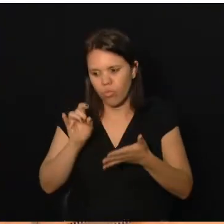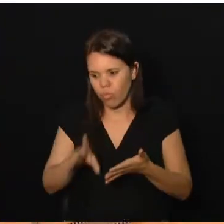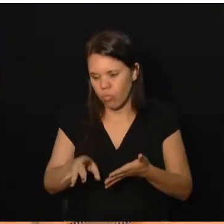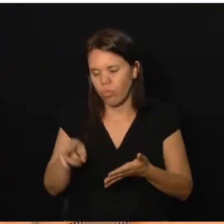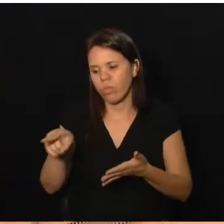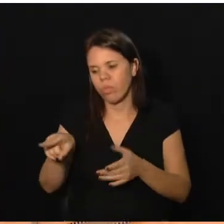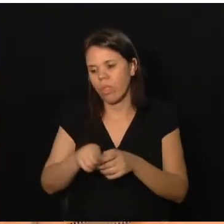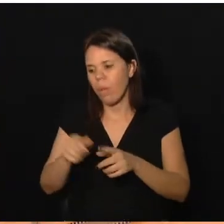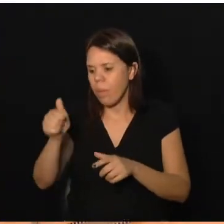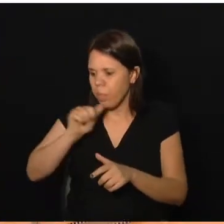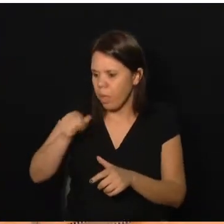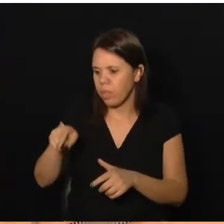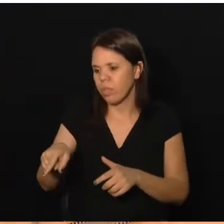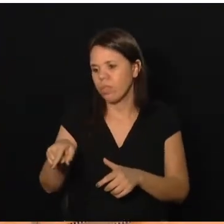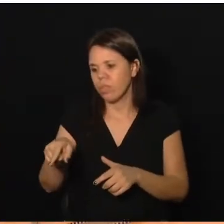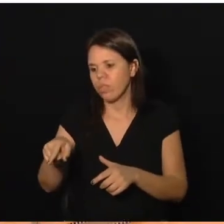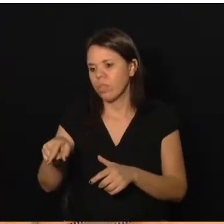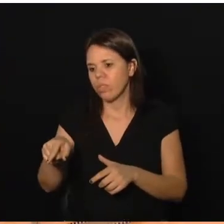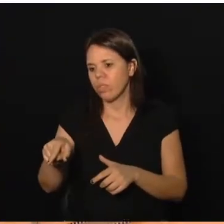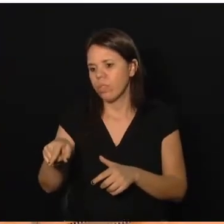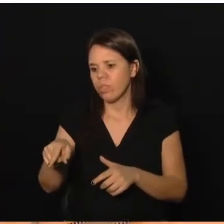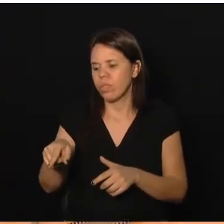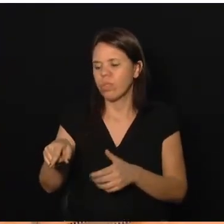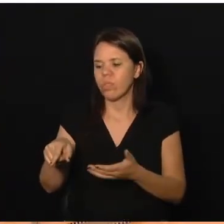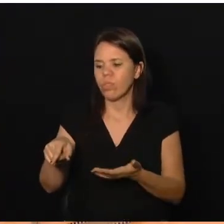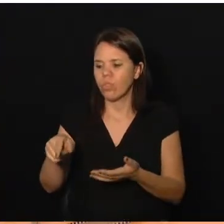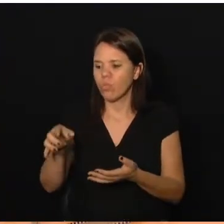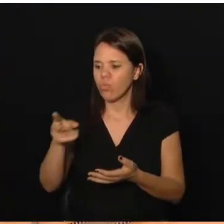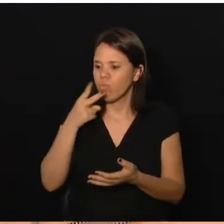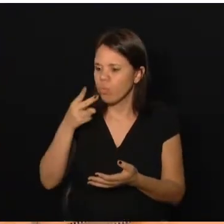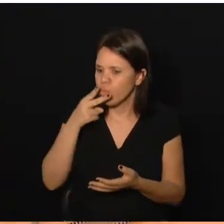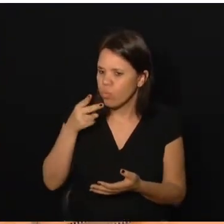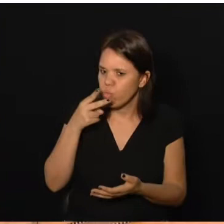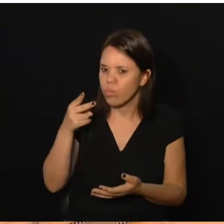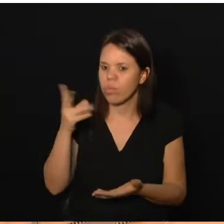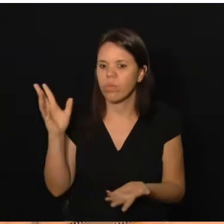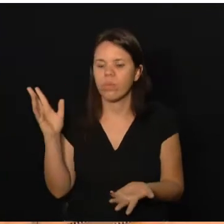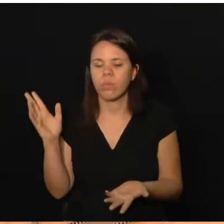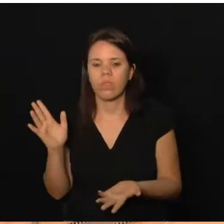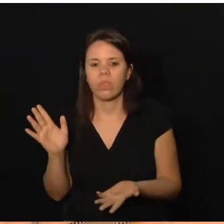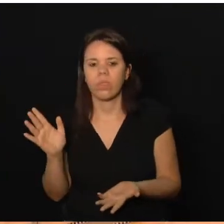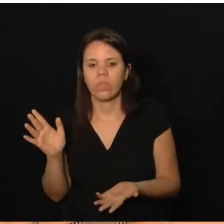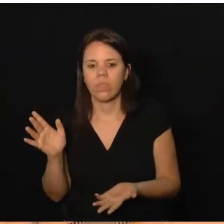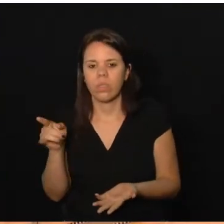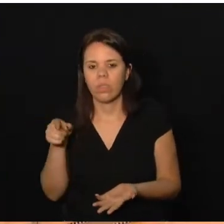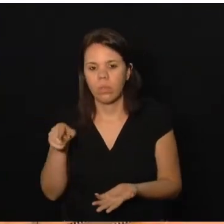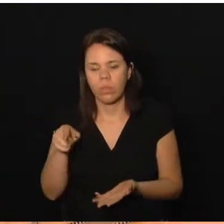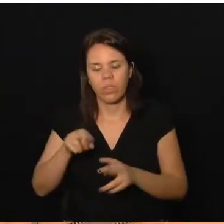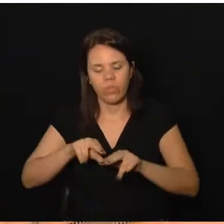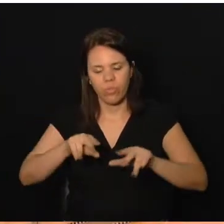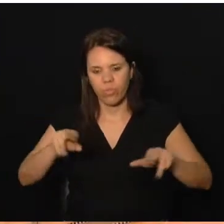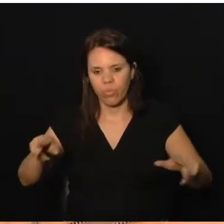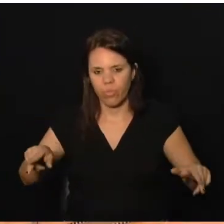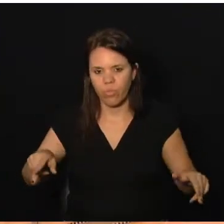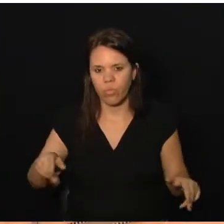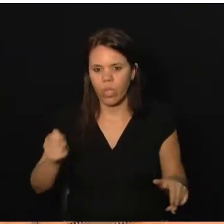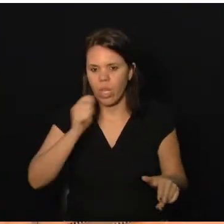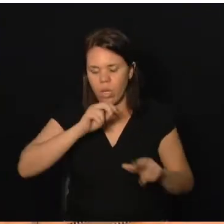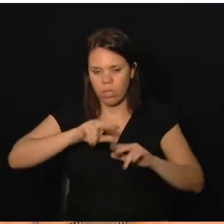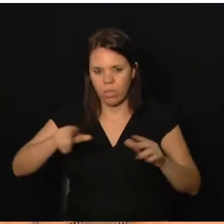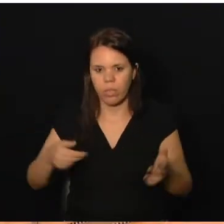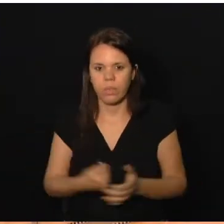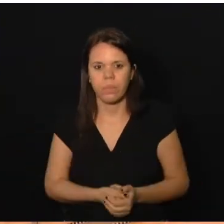Ele bebe, ele usa a cocaína, ele fuma cigarro, né? Ele tem várias outras drogas, muitas